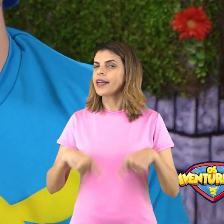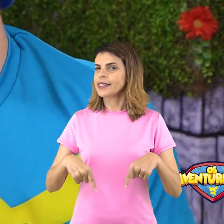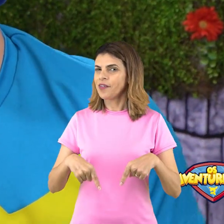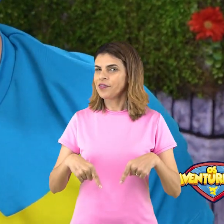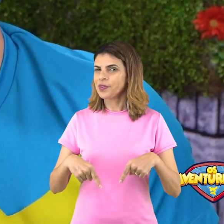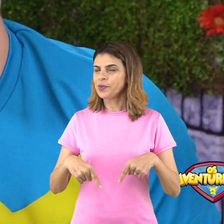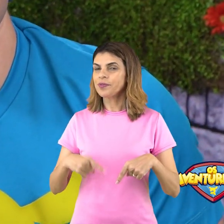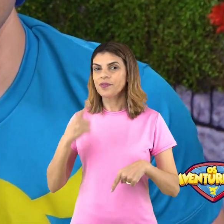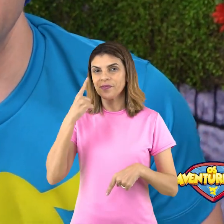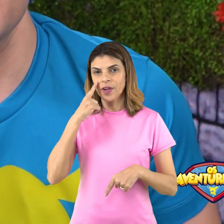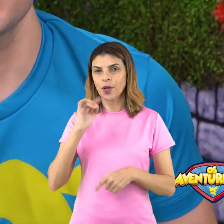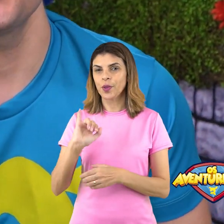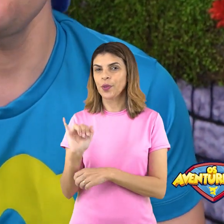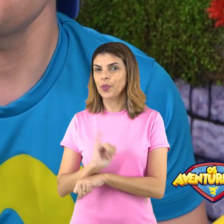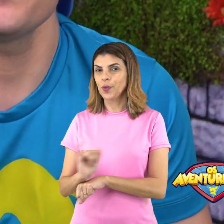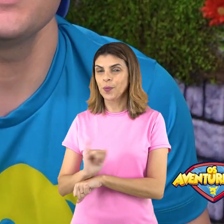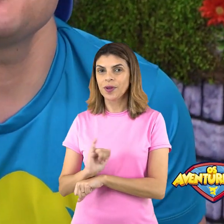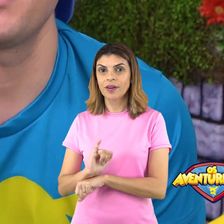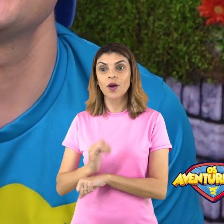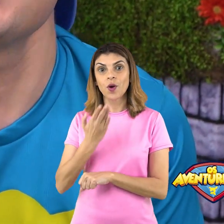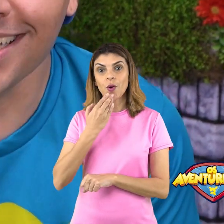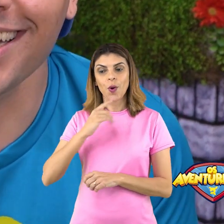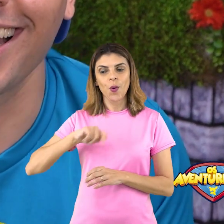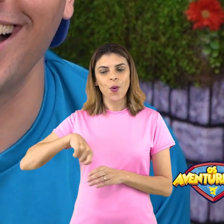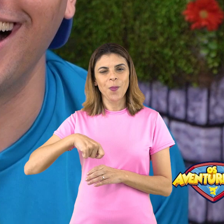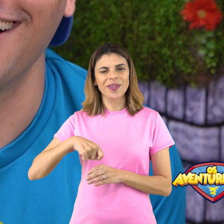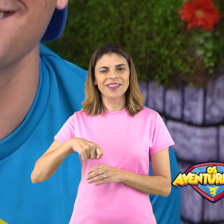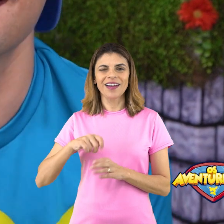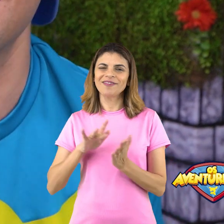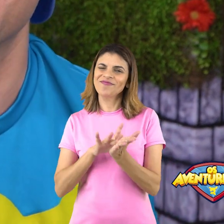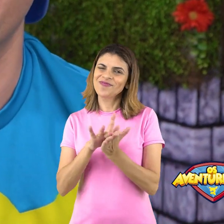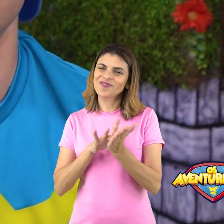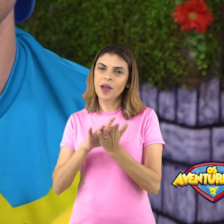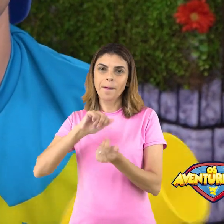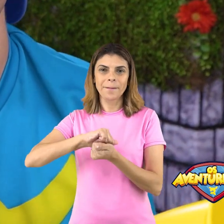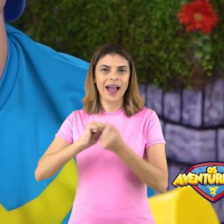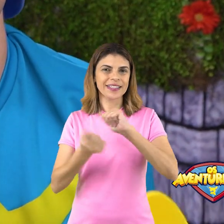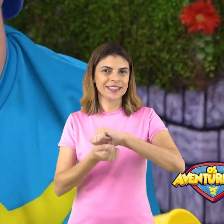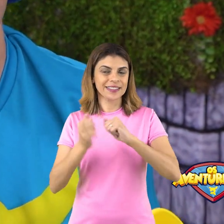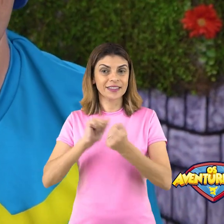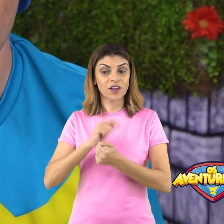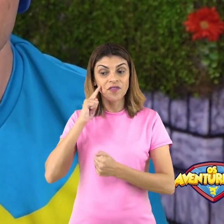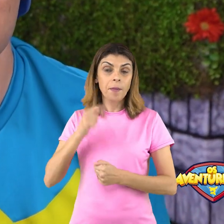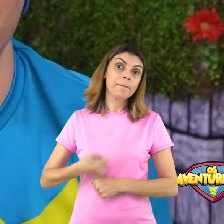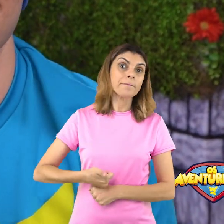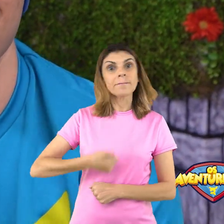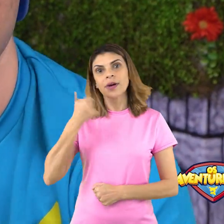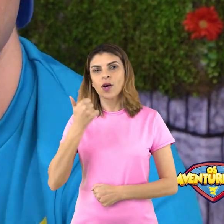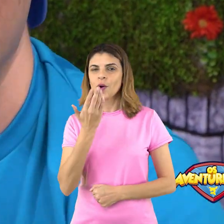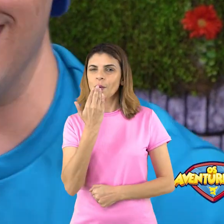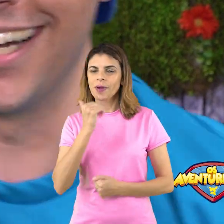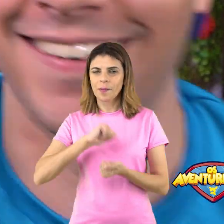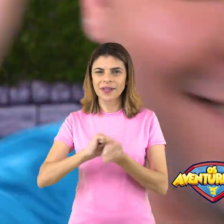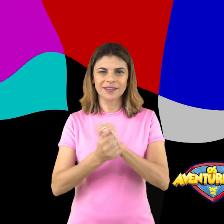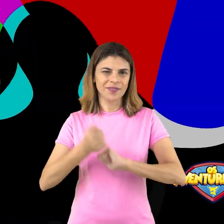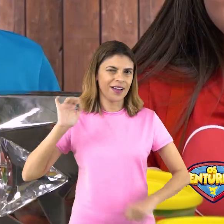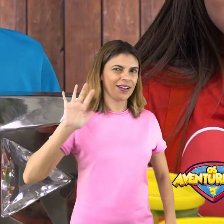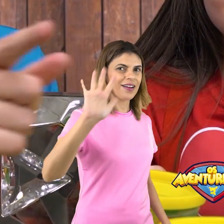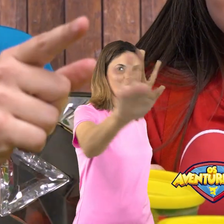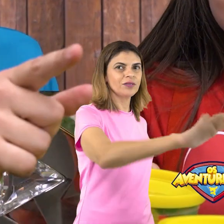aventureiros virando youtubers. E é fazendo comida de massinha! Vocês adoram, vamos ver quem vai fazer a melhor comida de massinha.